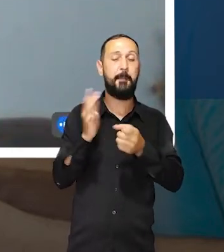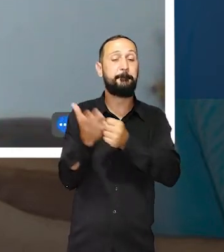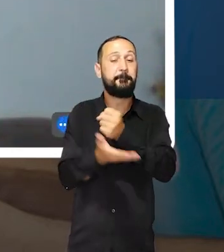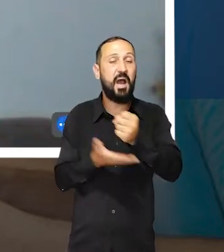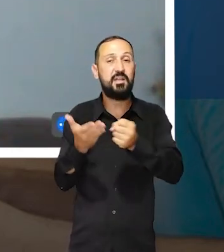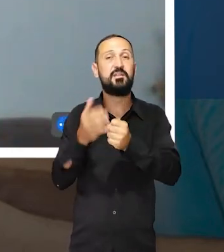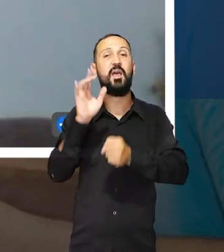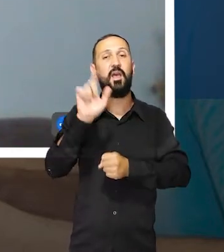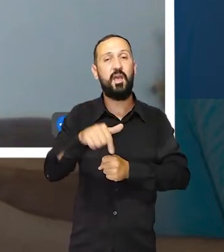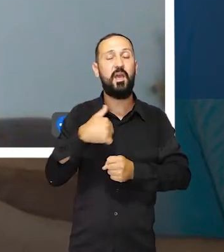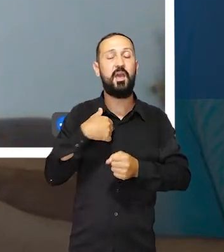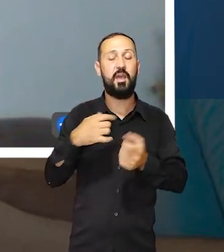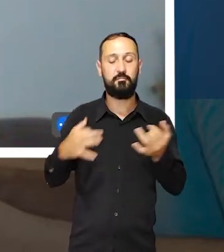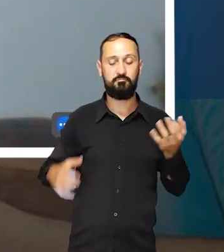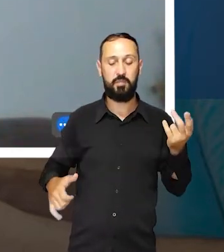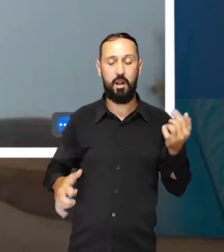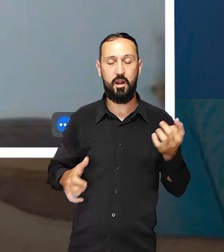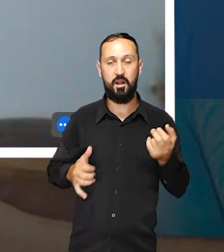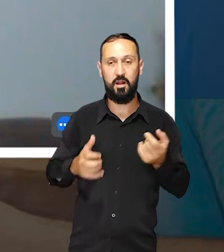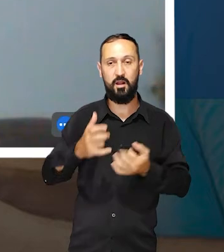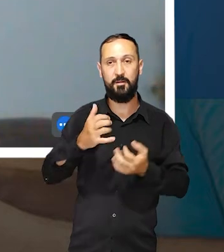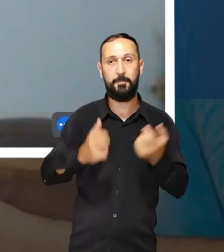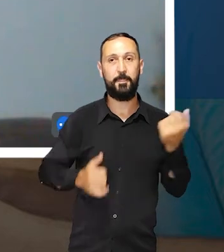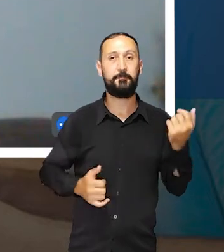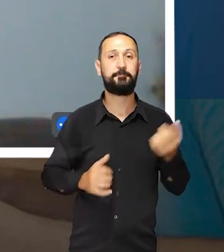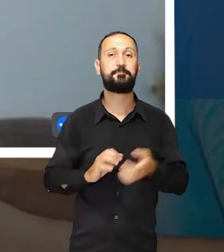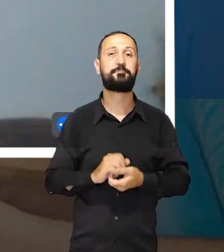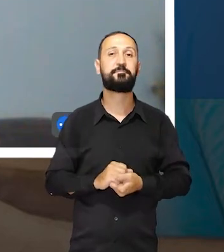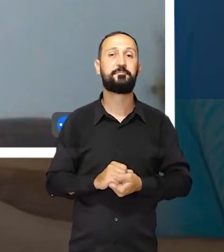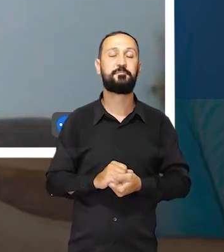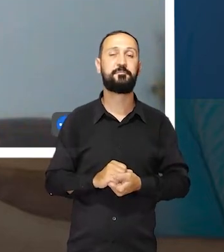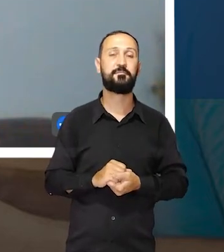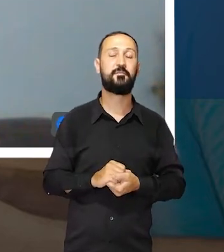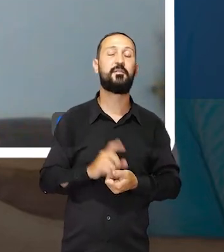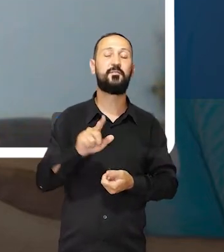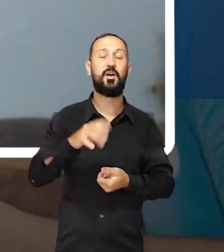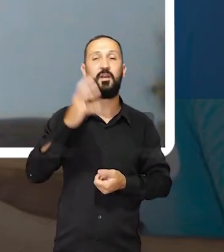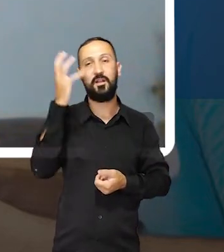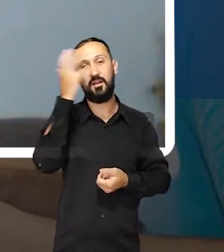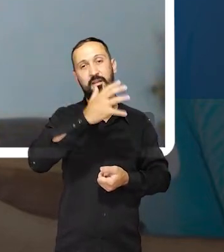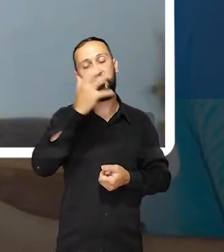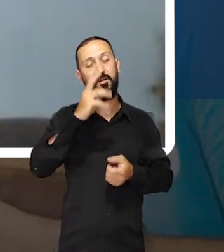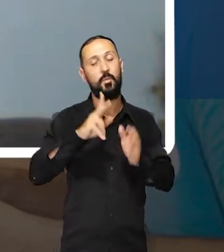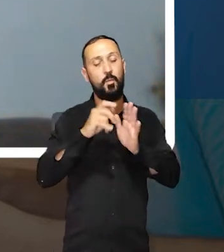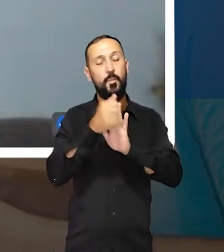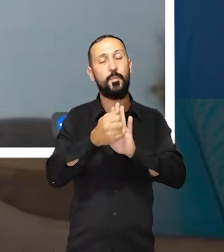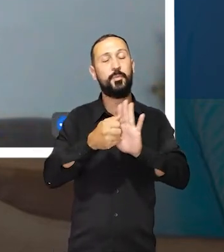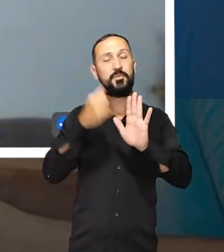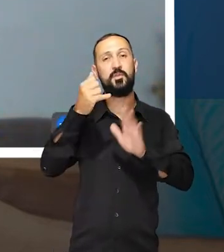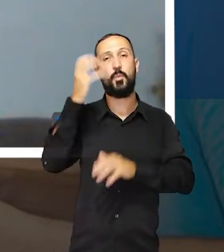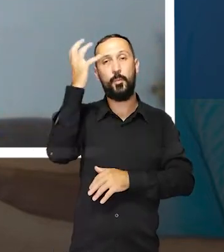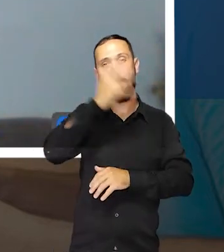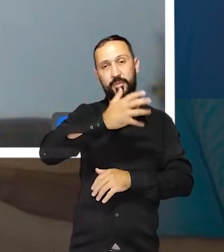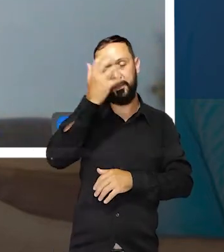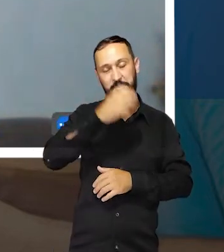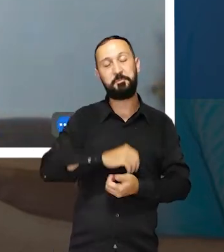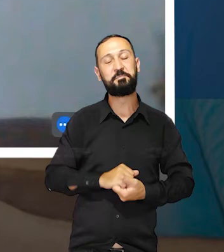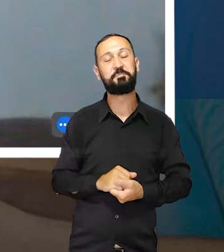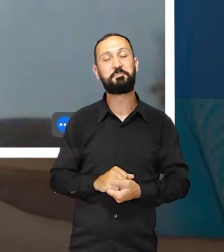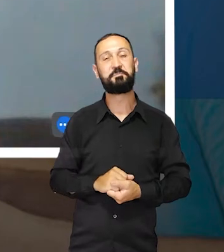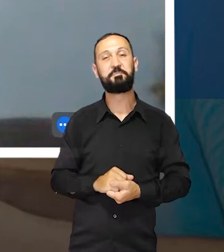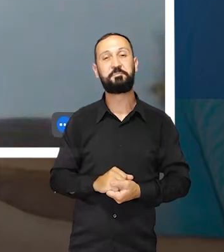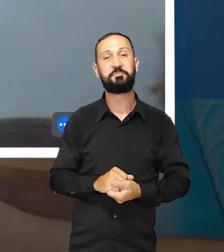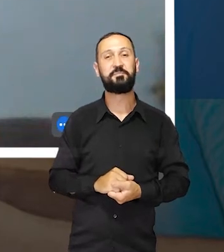CD, fundamentalmente, é instrumental. E foi uma coisa linda, um projeto muito